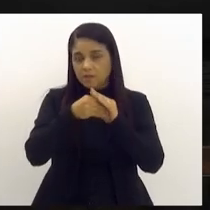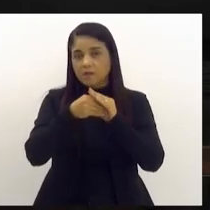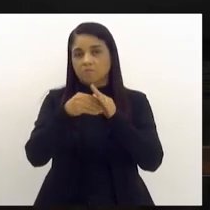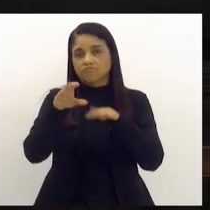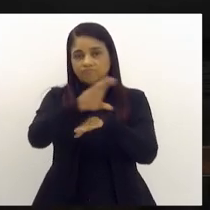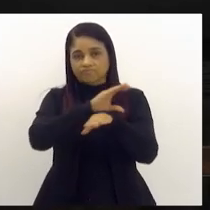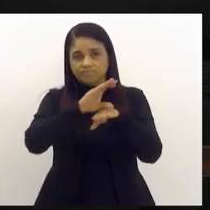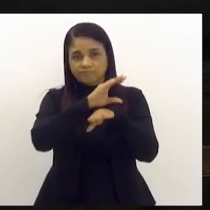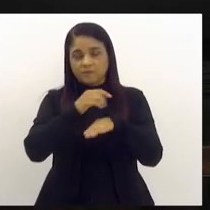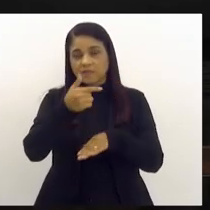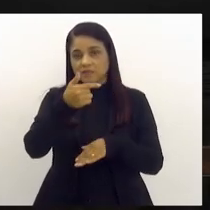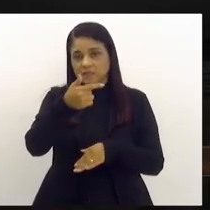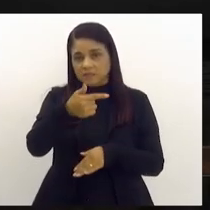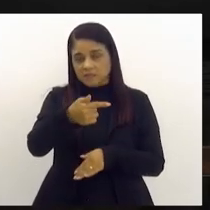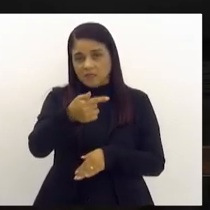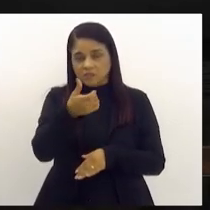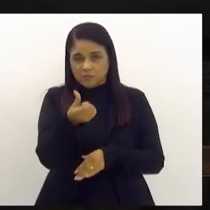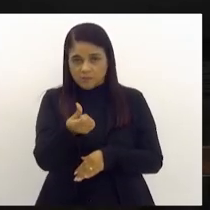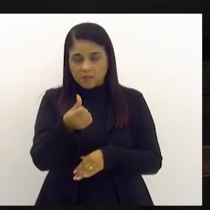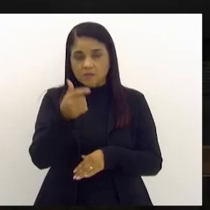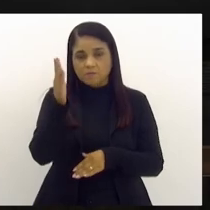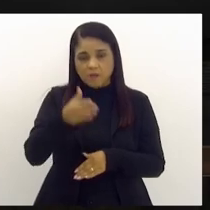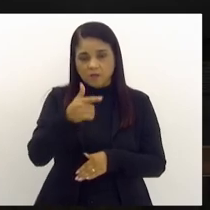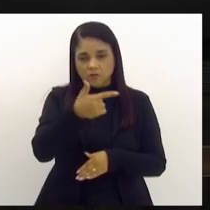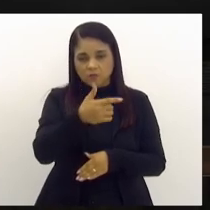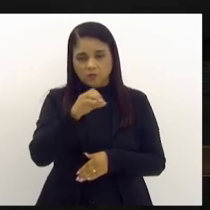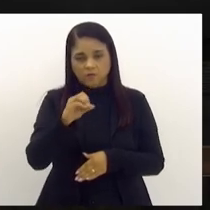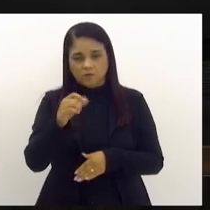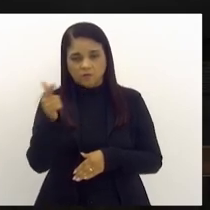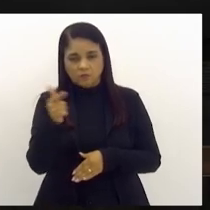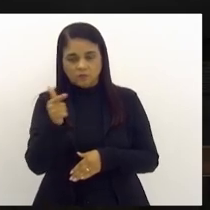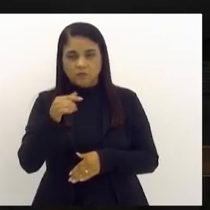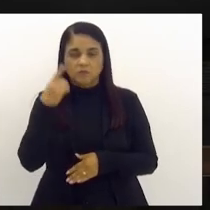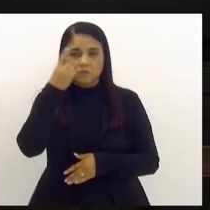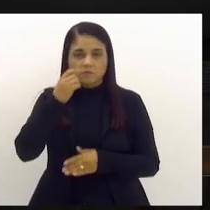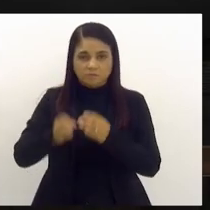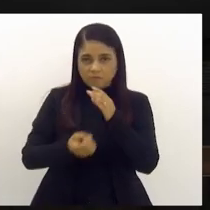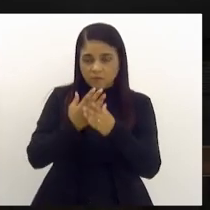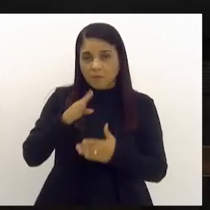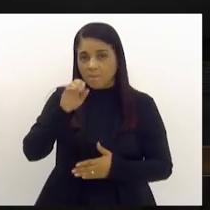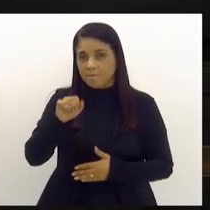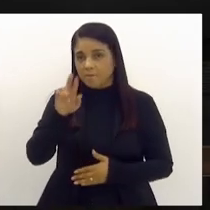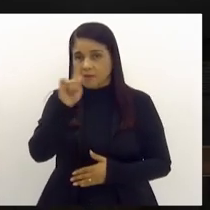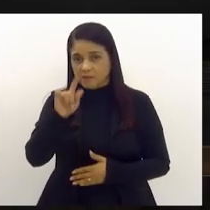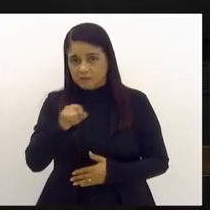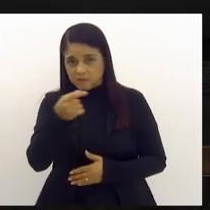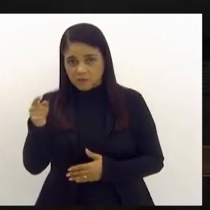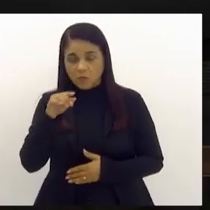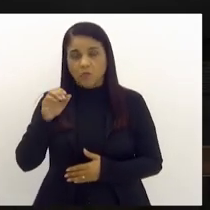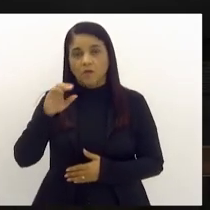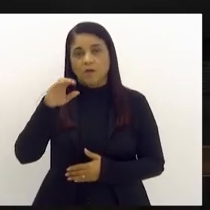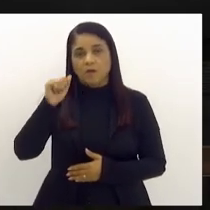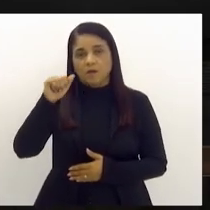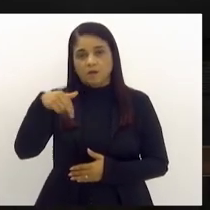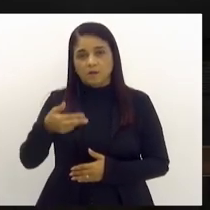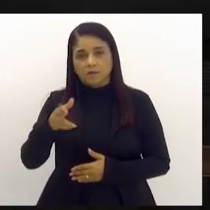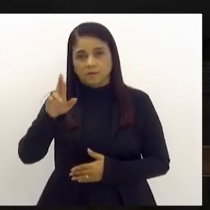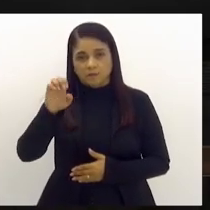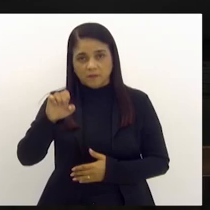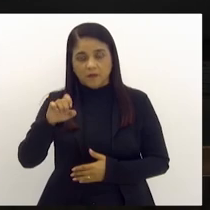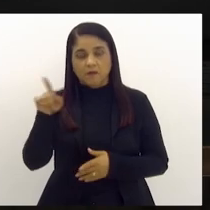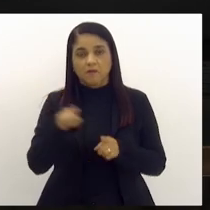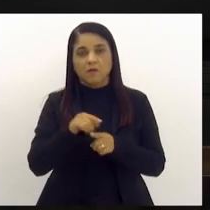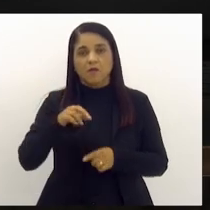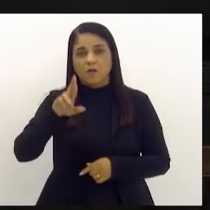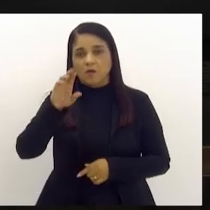constitucional 76/2022, de autoria dos deputados Brazão, André Siciliano, Rosenberg